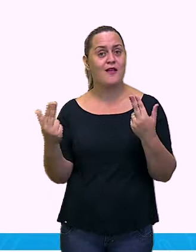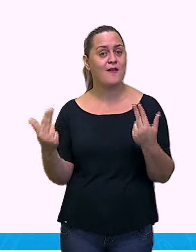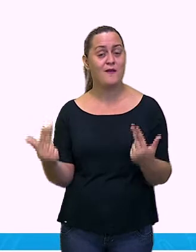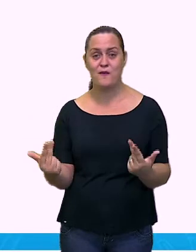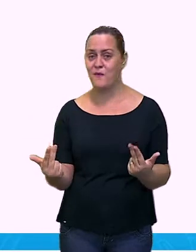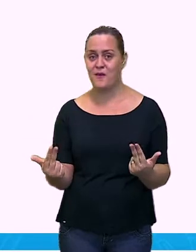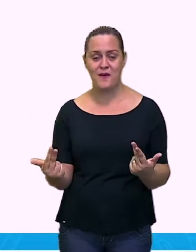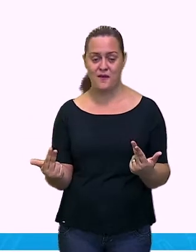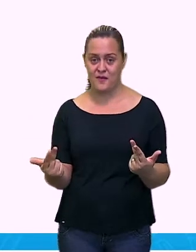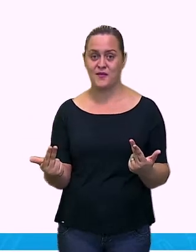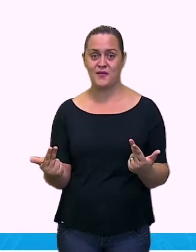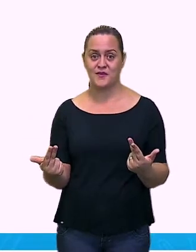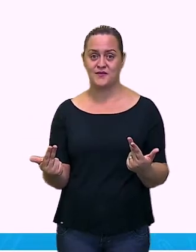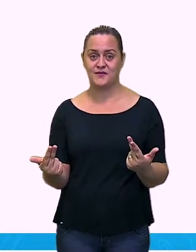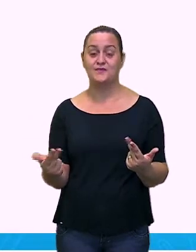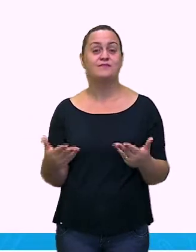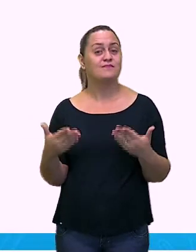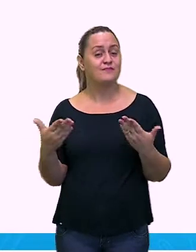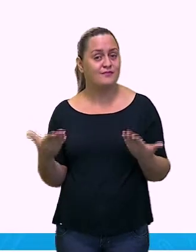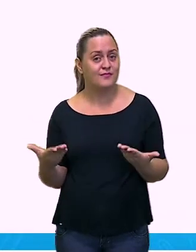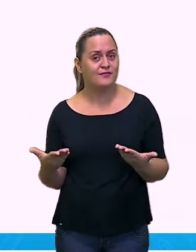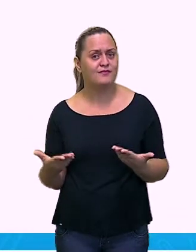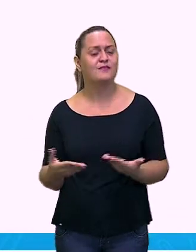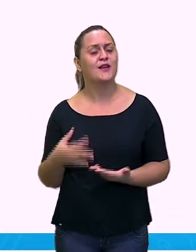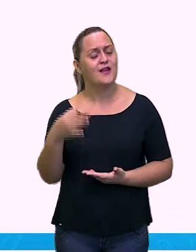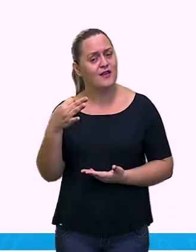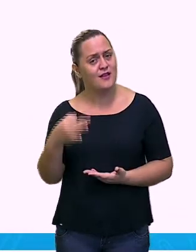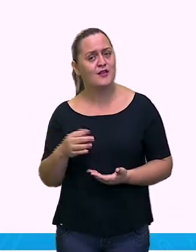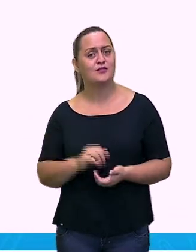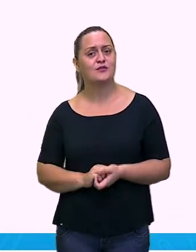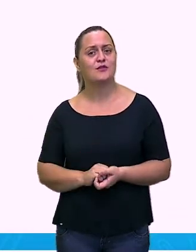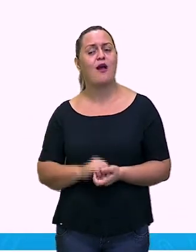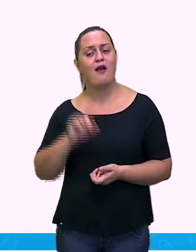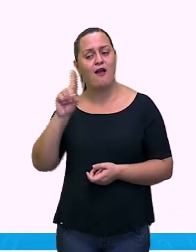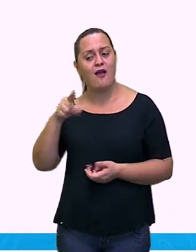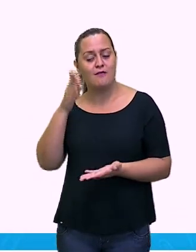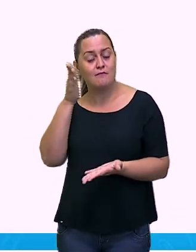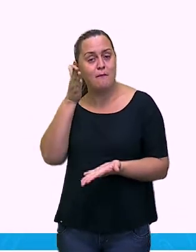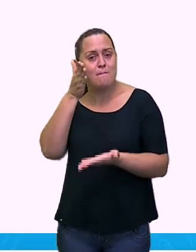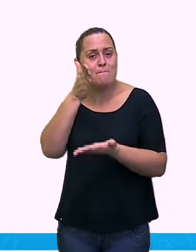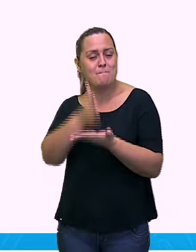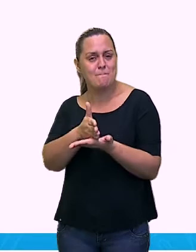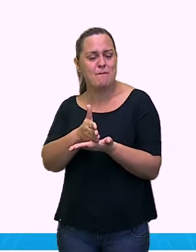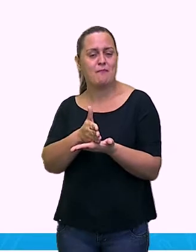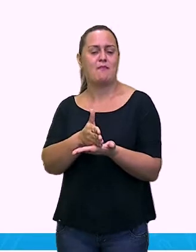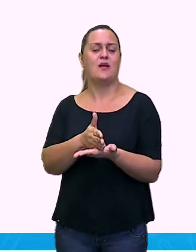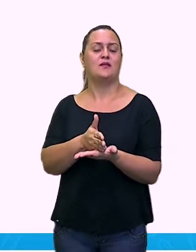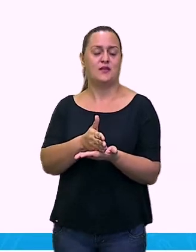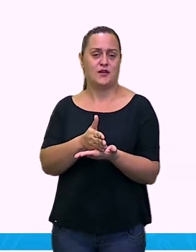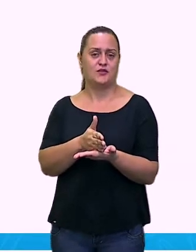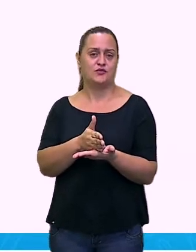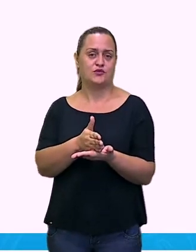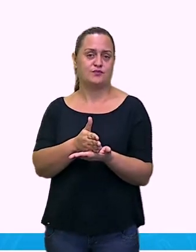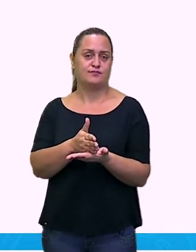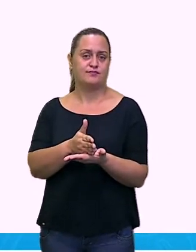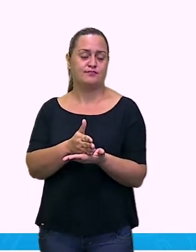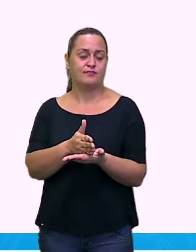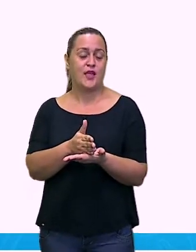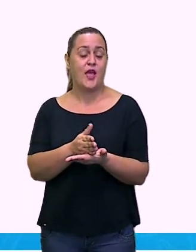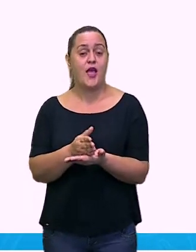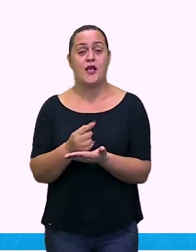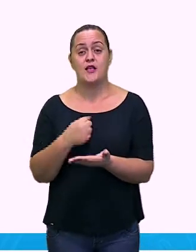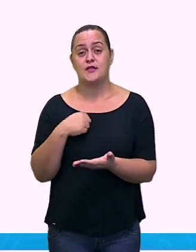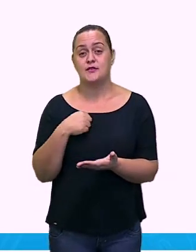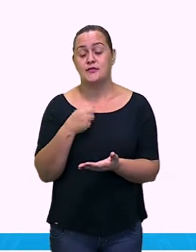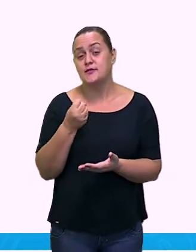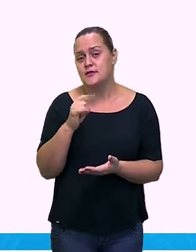e é justamente isso que é a metade quando eu quero descobrir a metade do